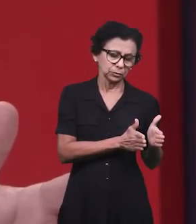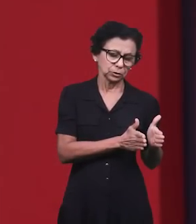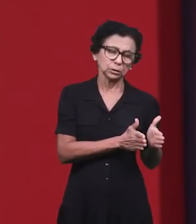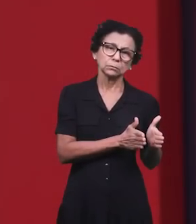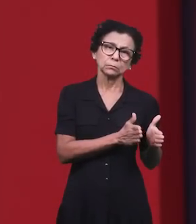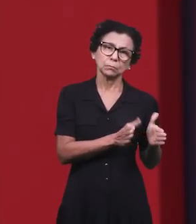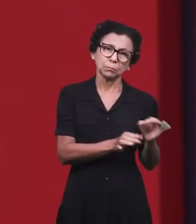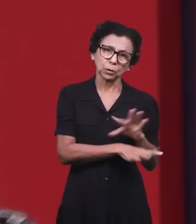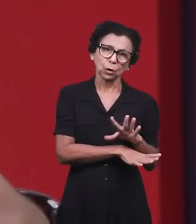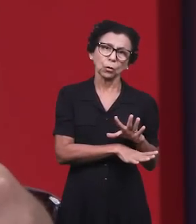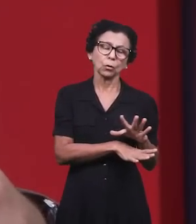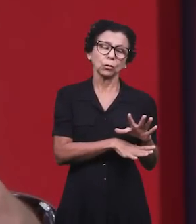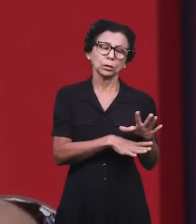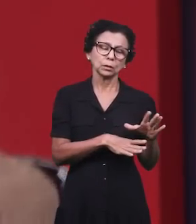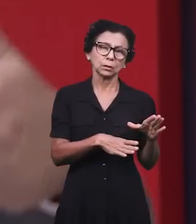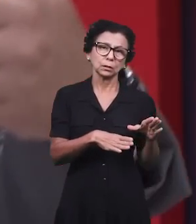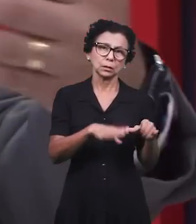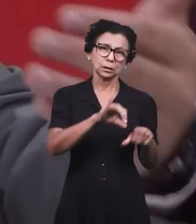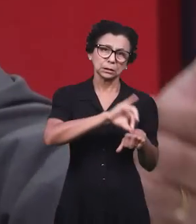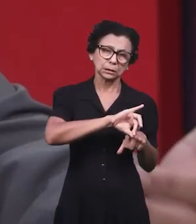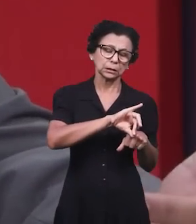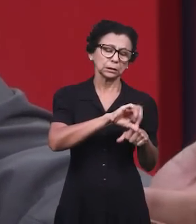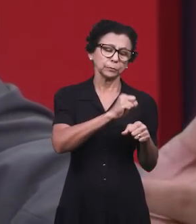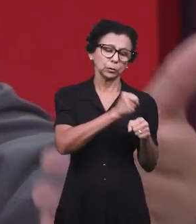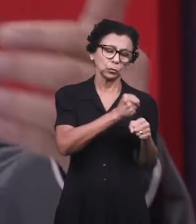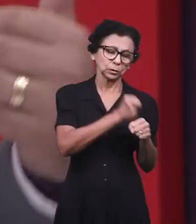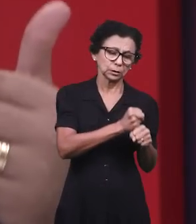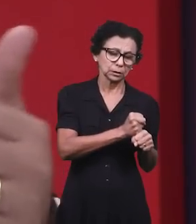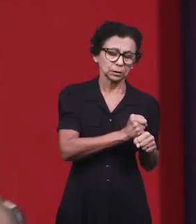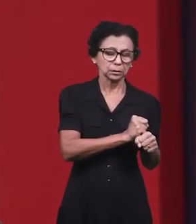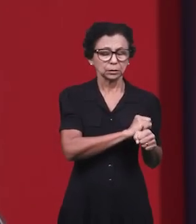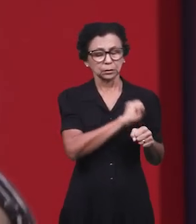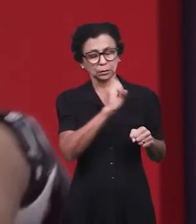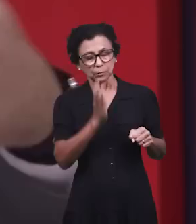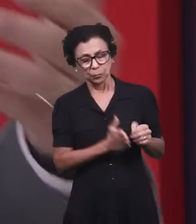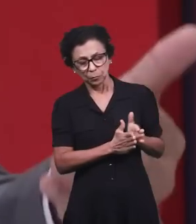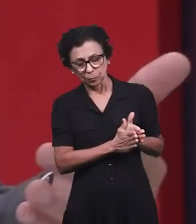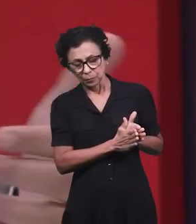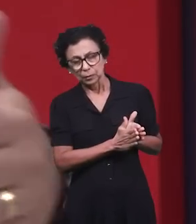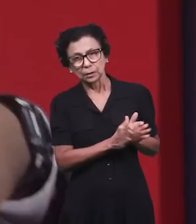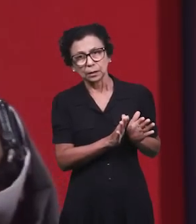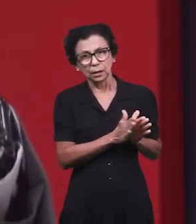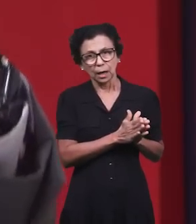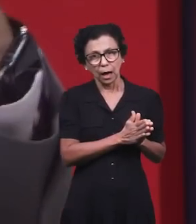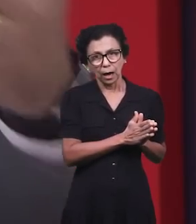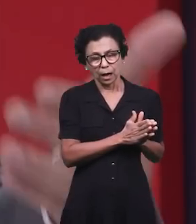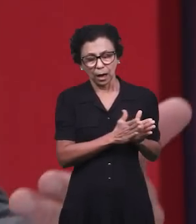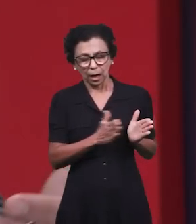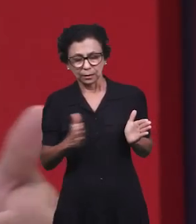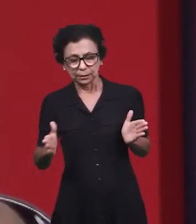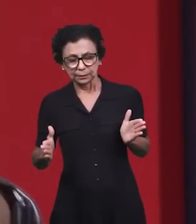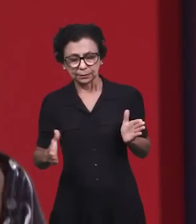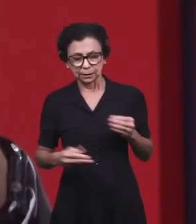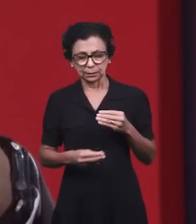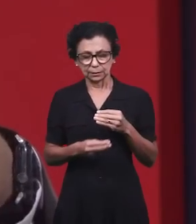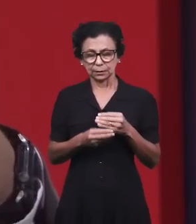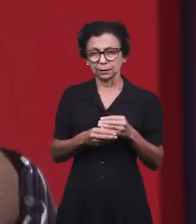forma que você vai trazer a mesma configuração inicial, ou um acréscimo, ou uma